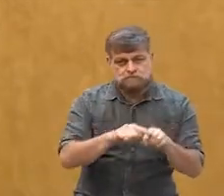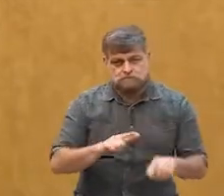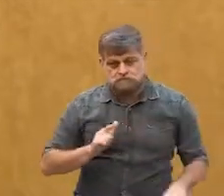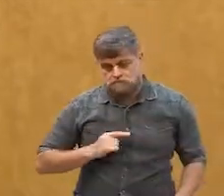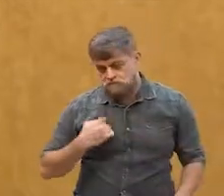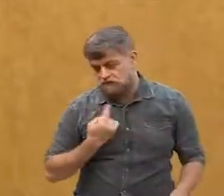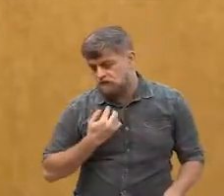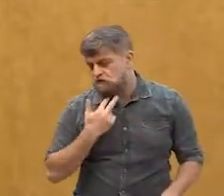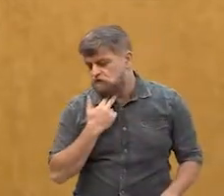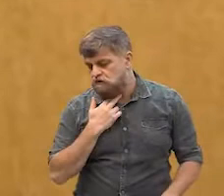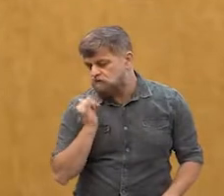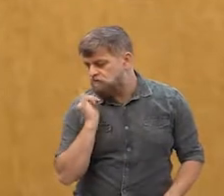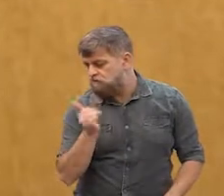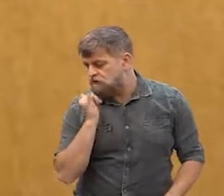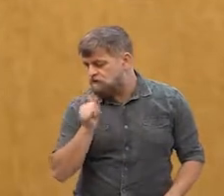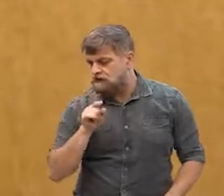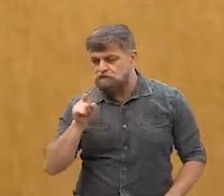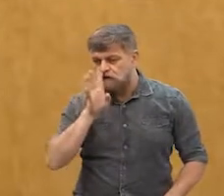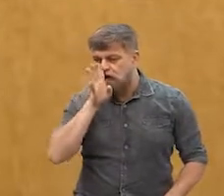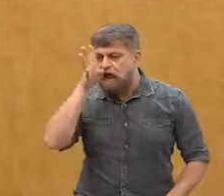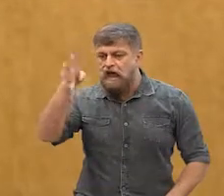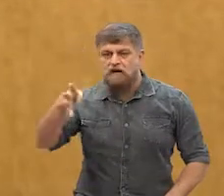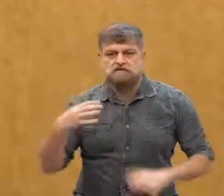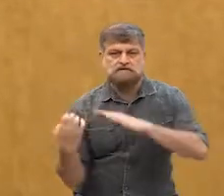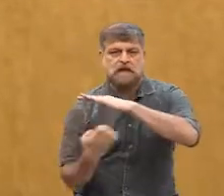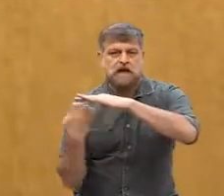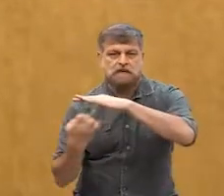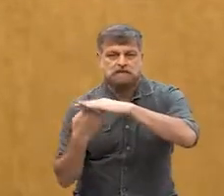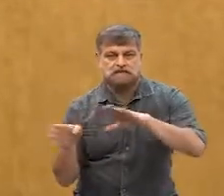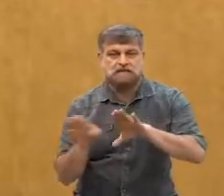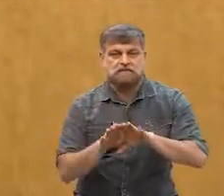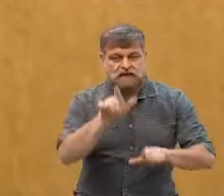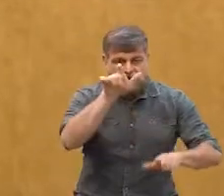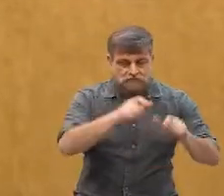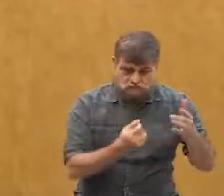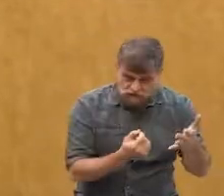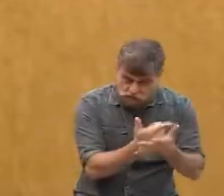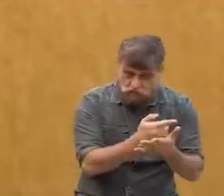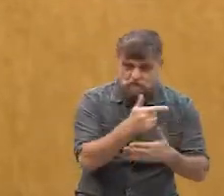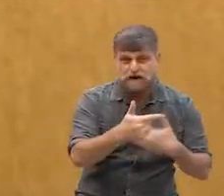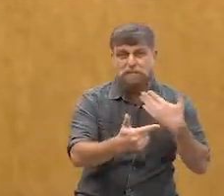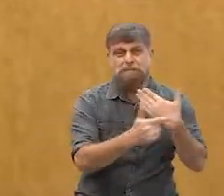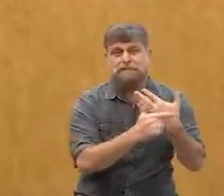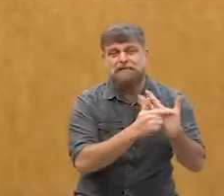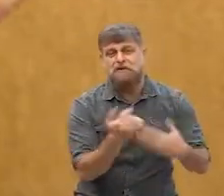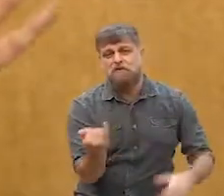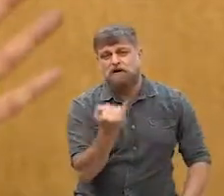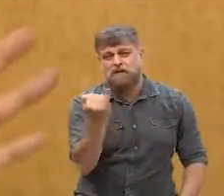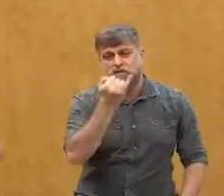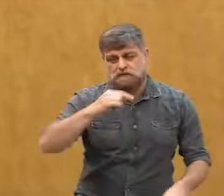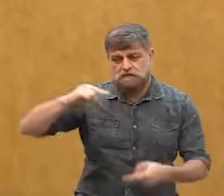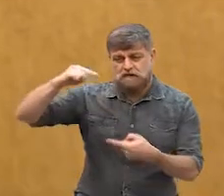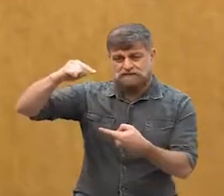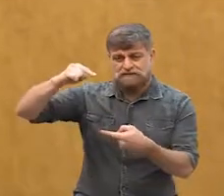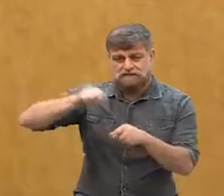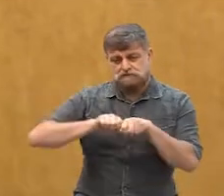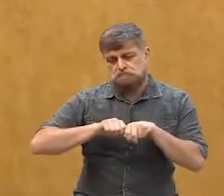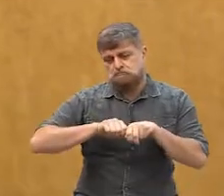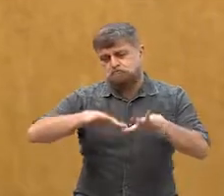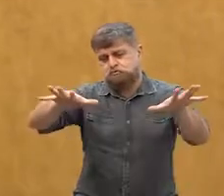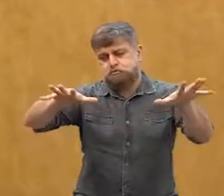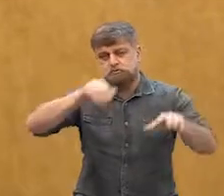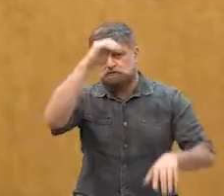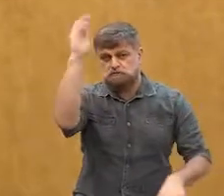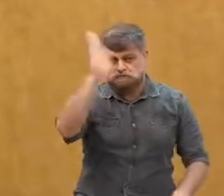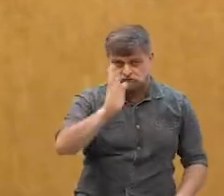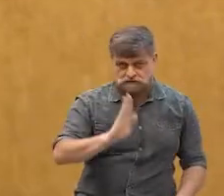podemos falar só do fabricante, né? O consumidor tem um papel importantíssimo, porque essas garrafas estão pulverizadas no Brasil todo,